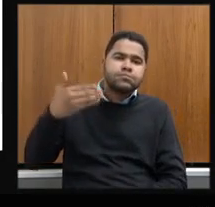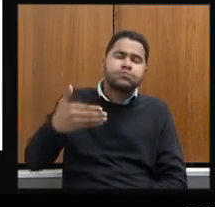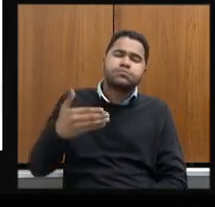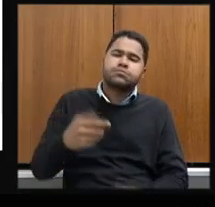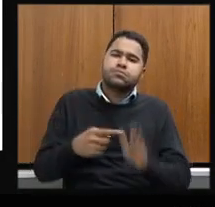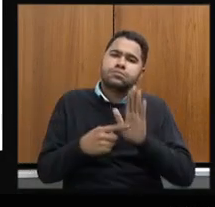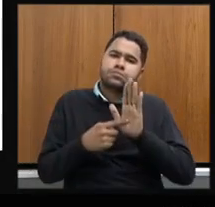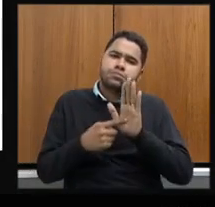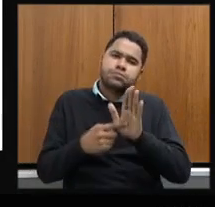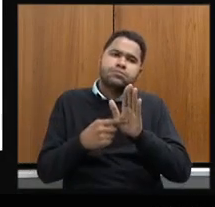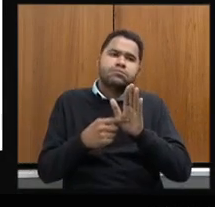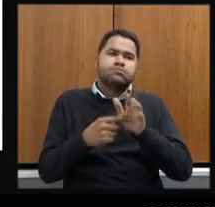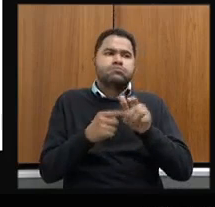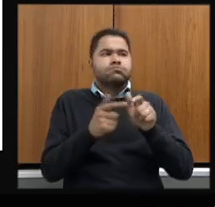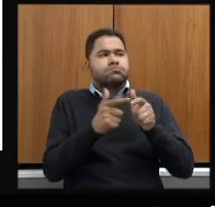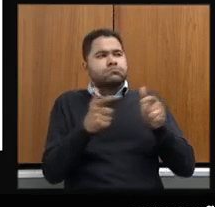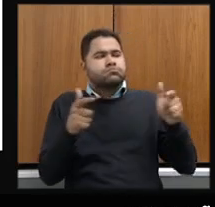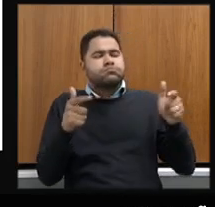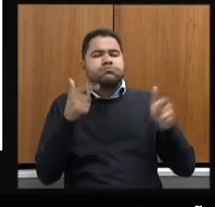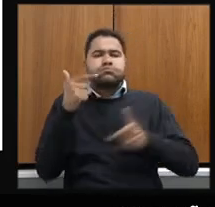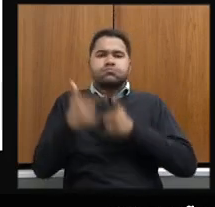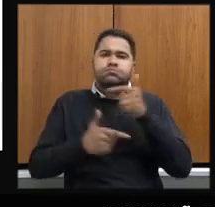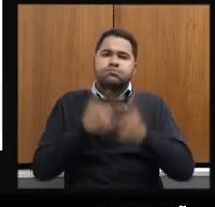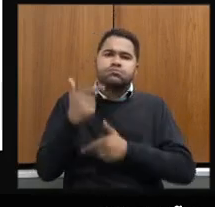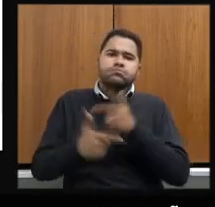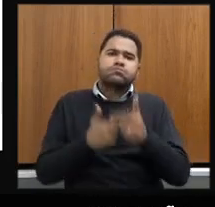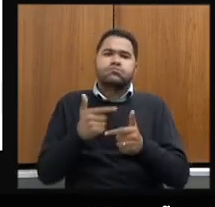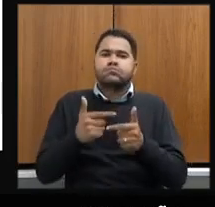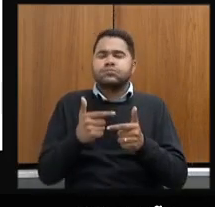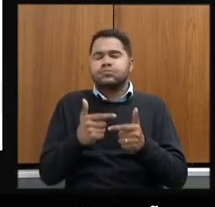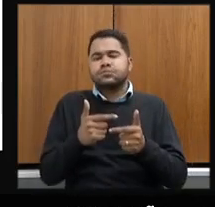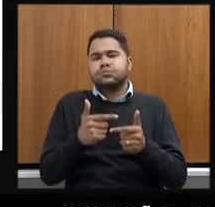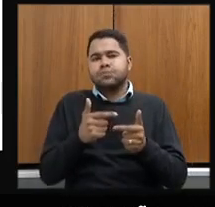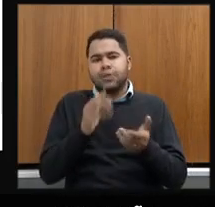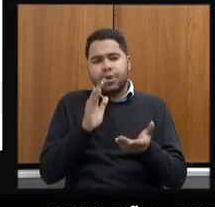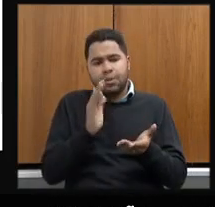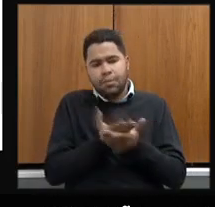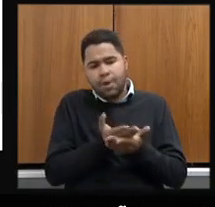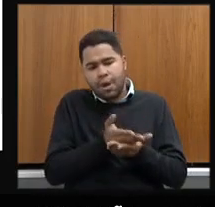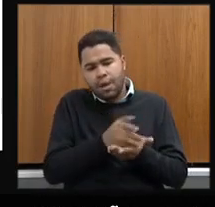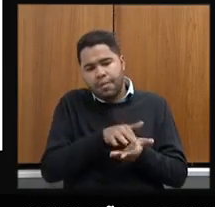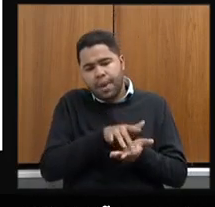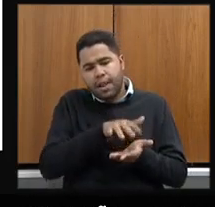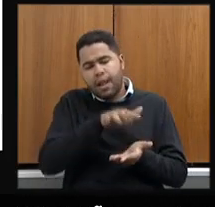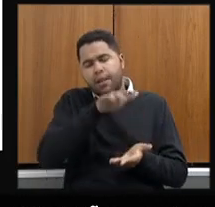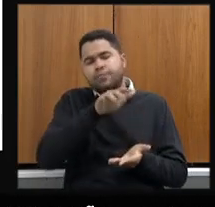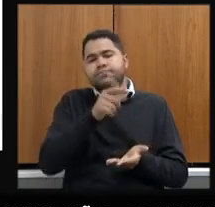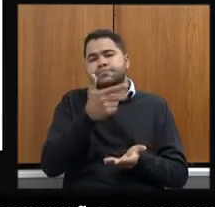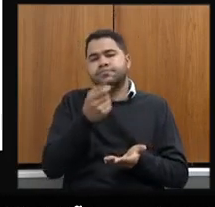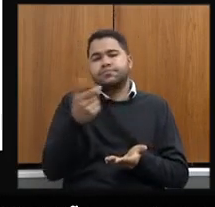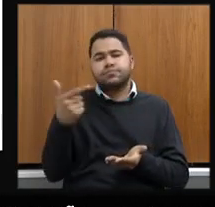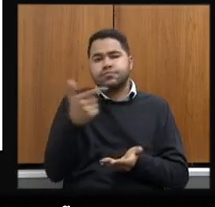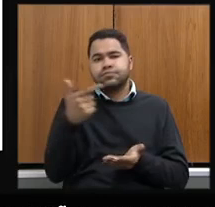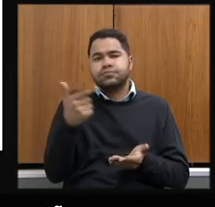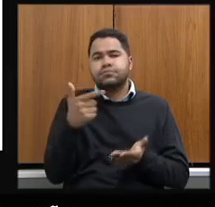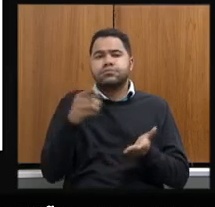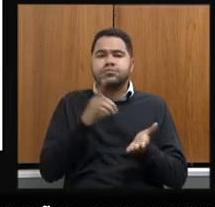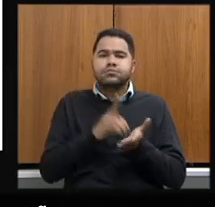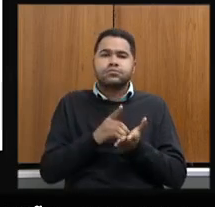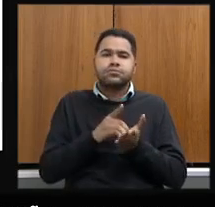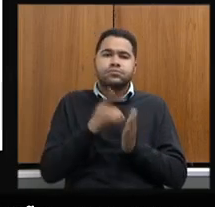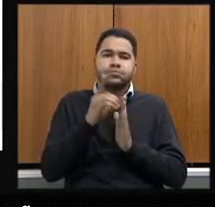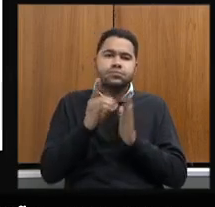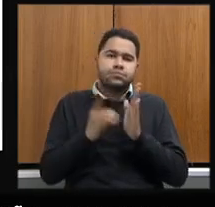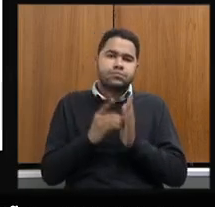é amplitude do trabalho comece esse volume de processos a gente publicou em 2022 também o decreto